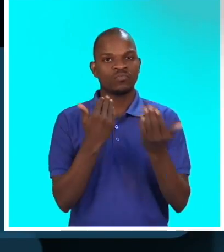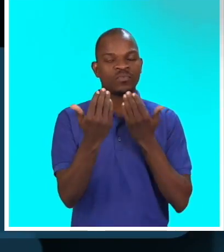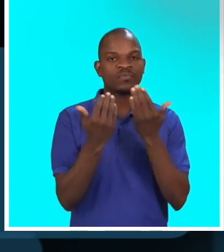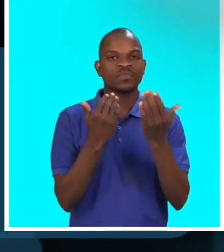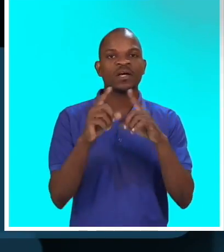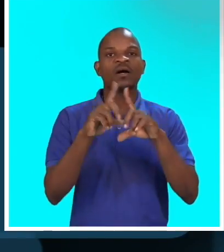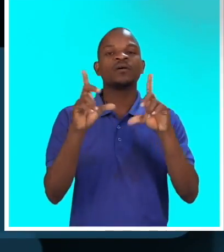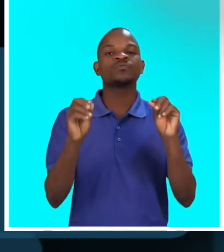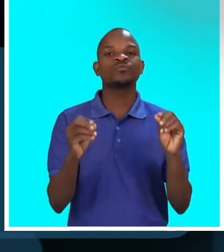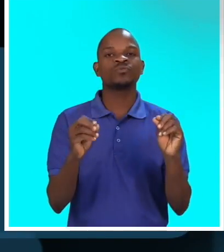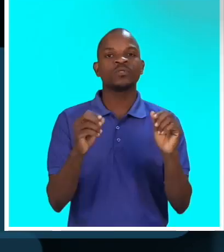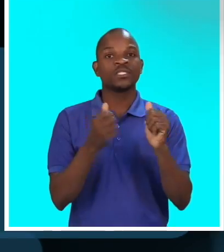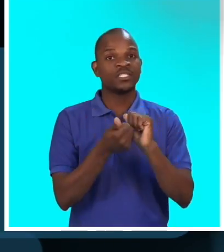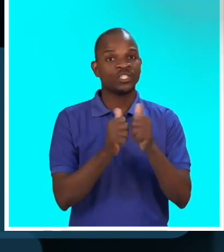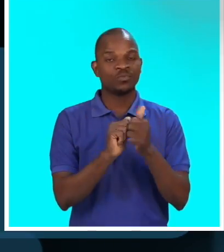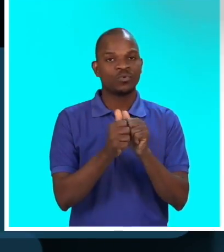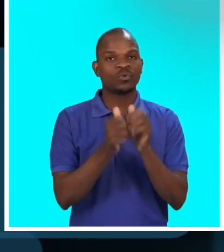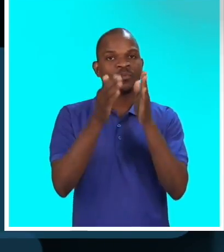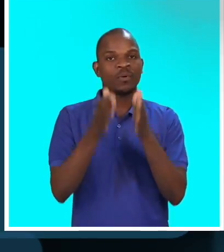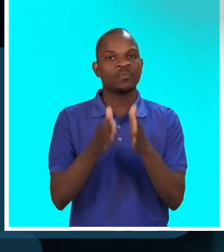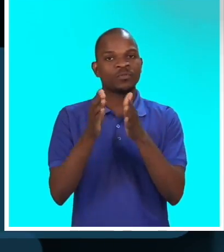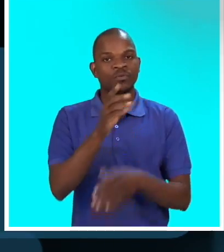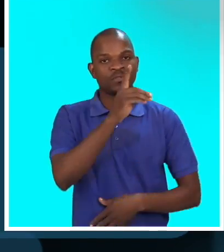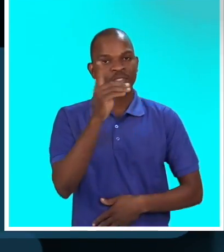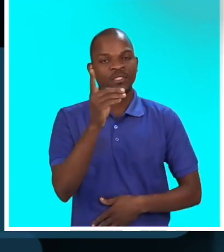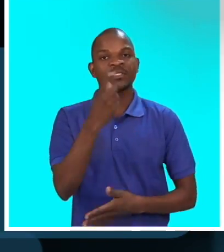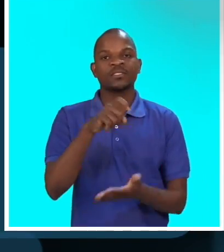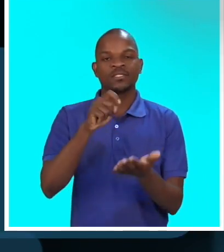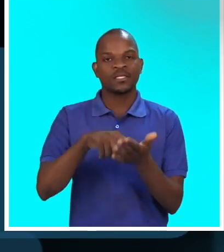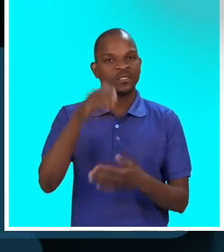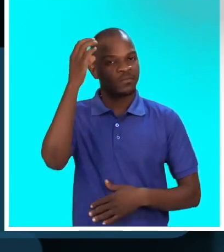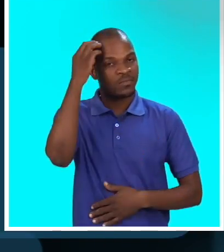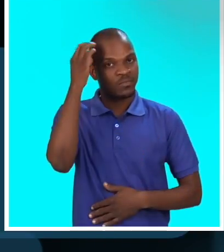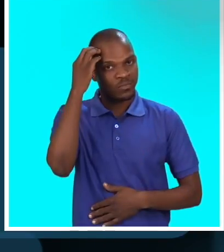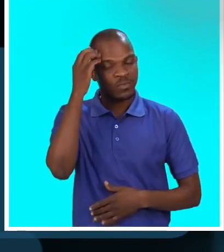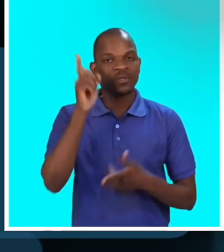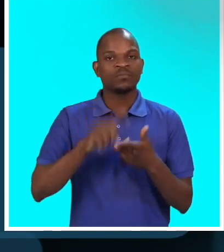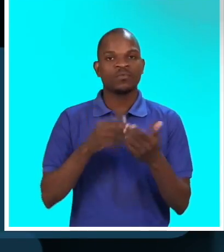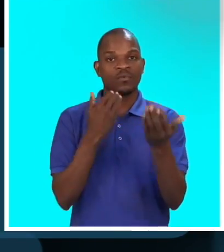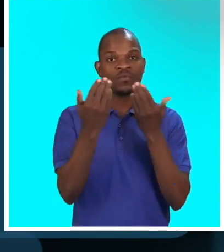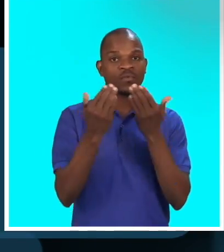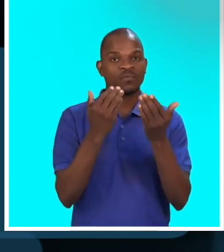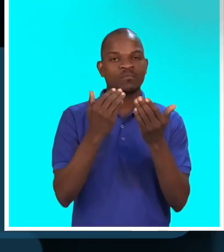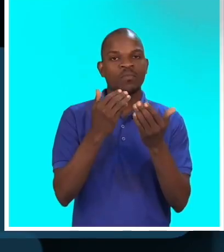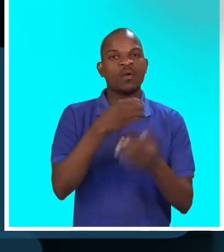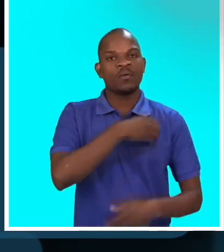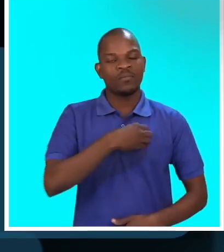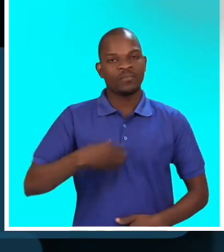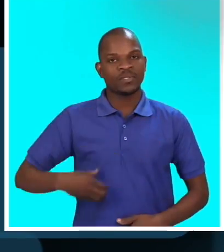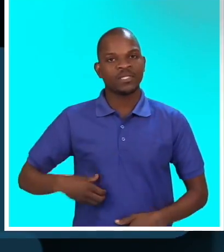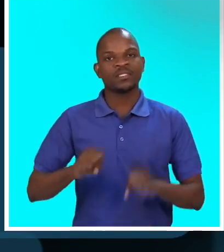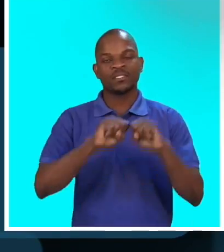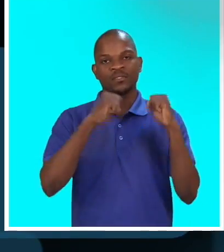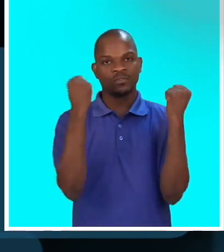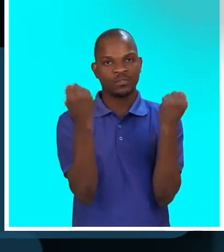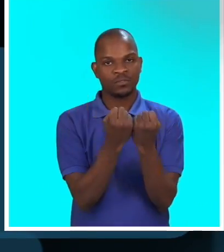vamos falar um pouco sobre o desporto adaptado a nível da cidade de Maputo. Onde vamos conversar com